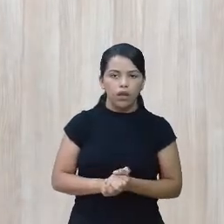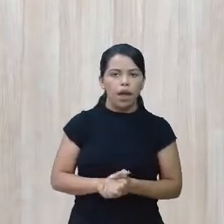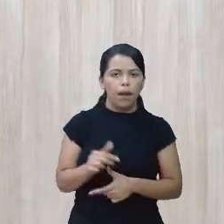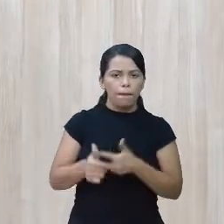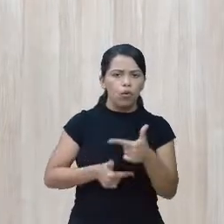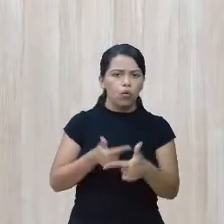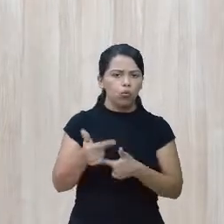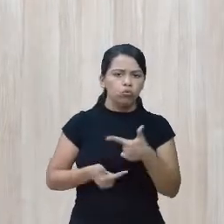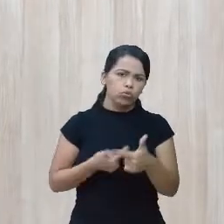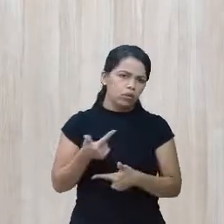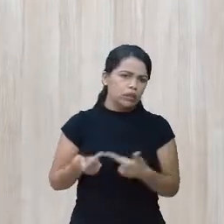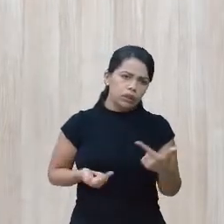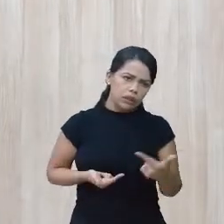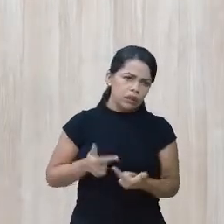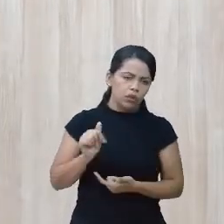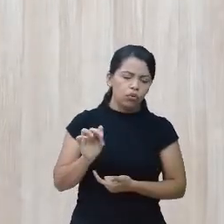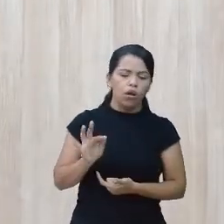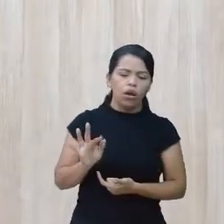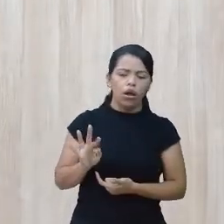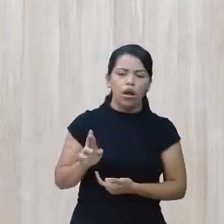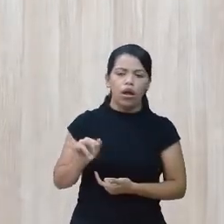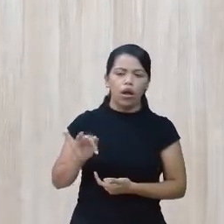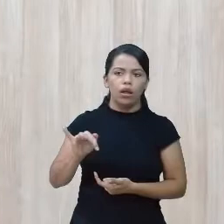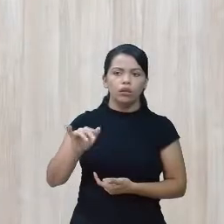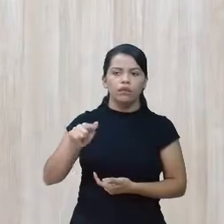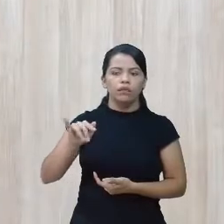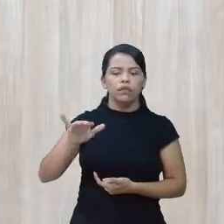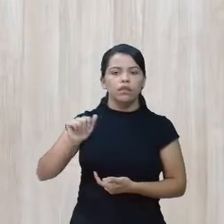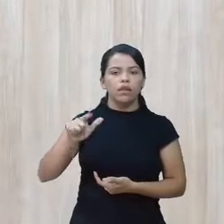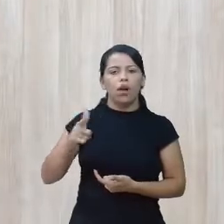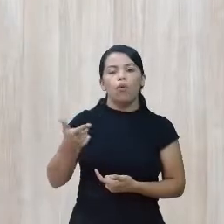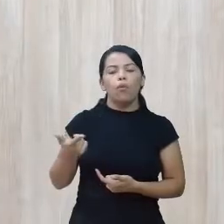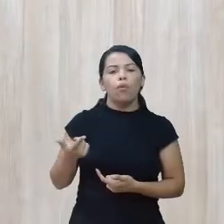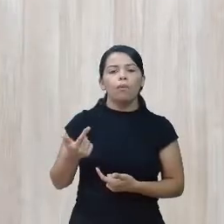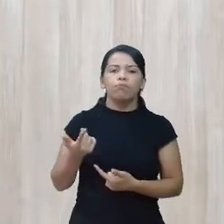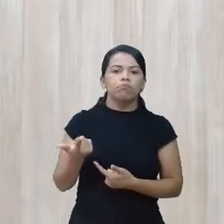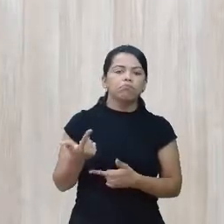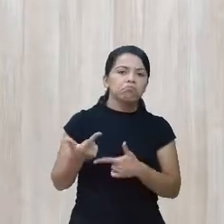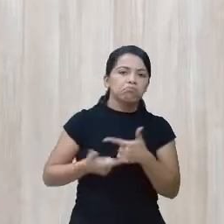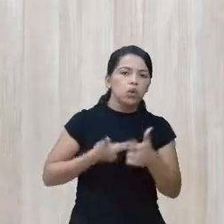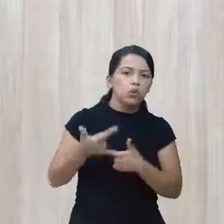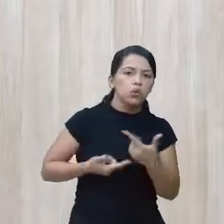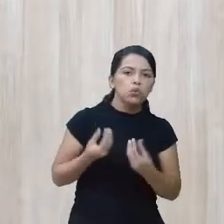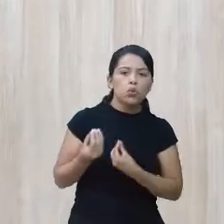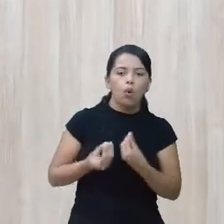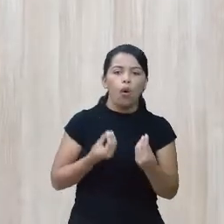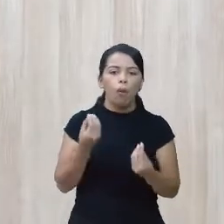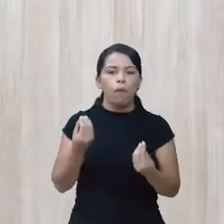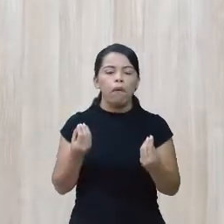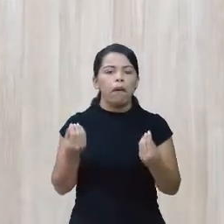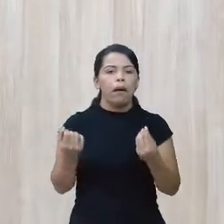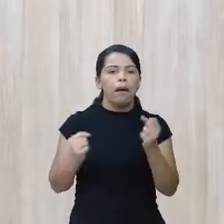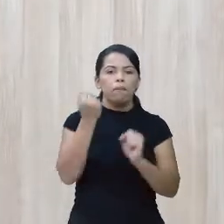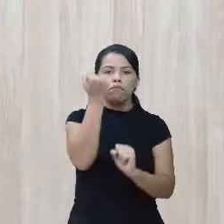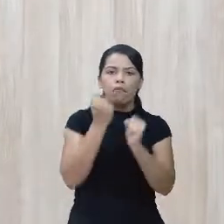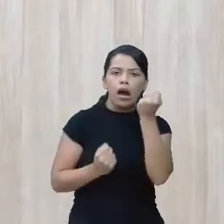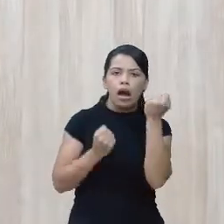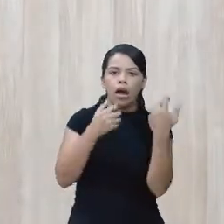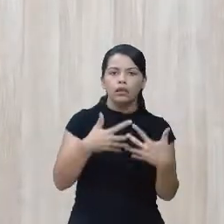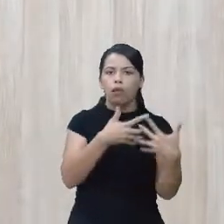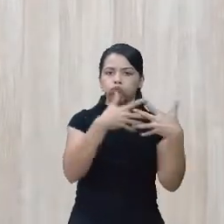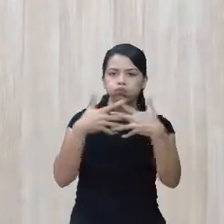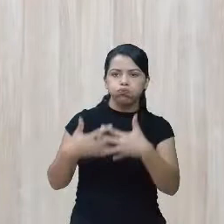produzidos artificialmente, né? Por máquinas, motores, aparelhos elétricos, é